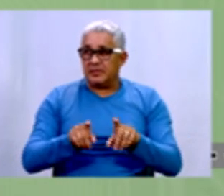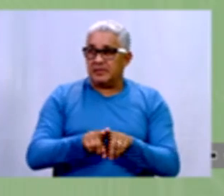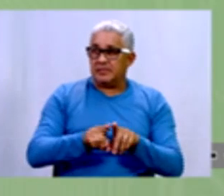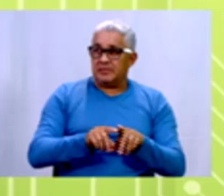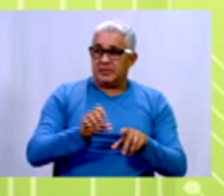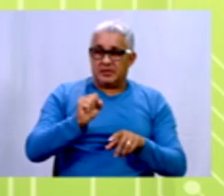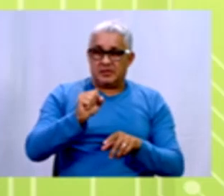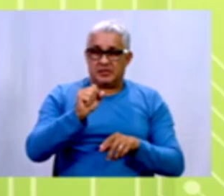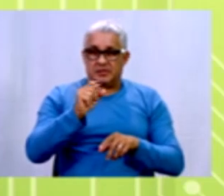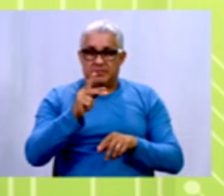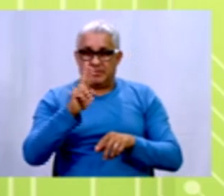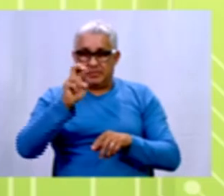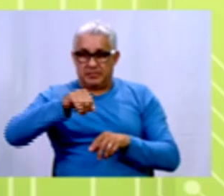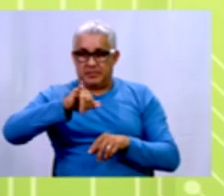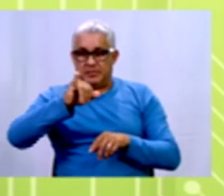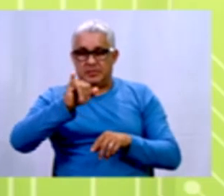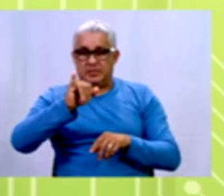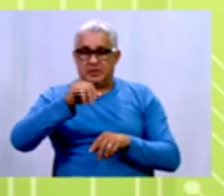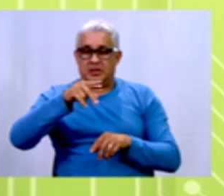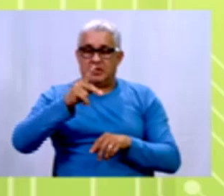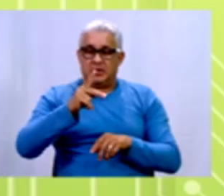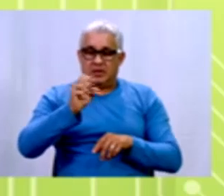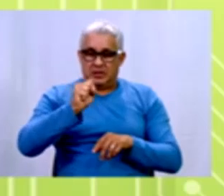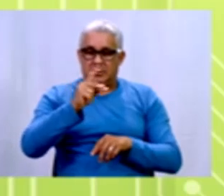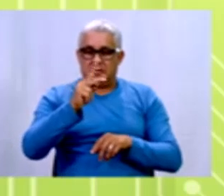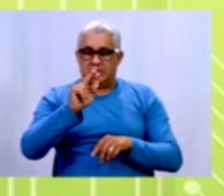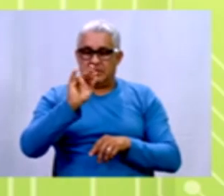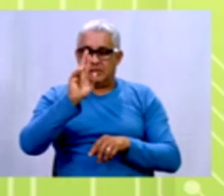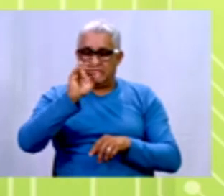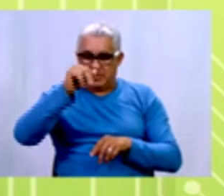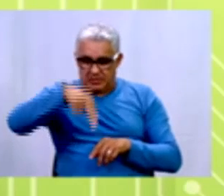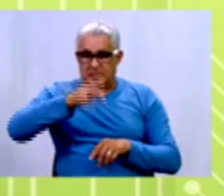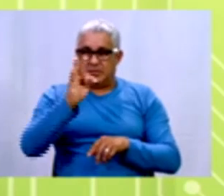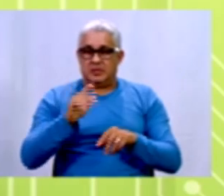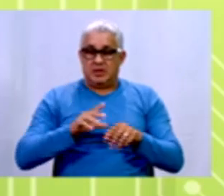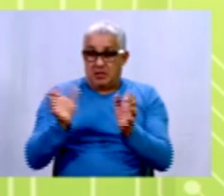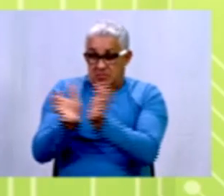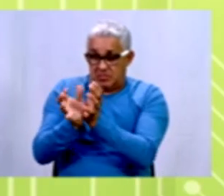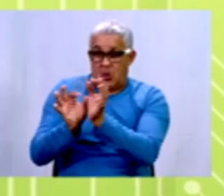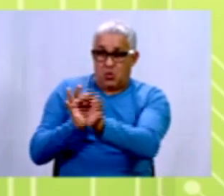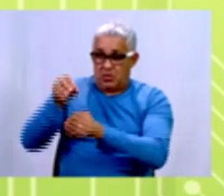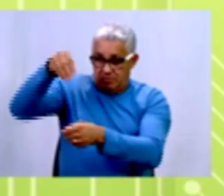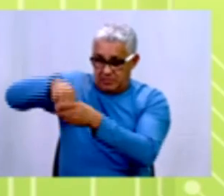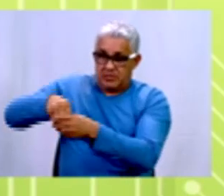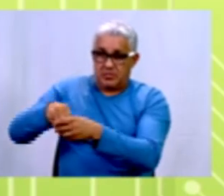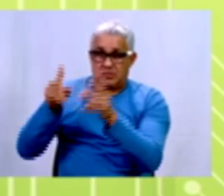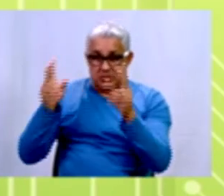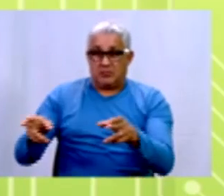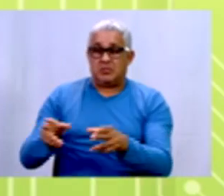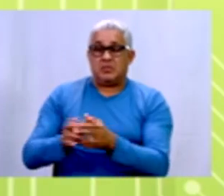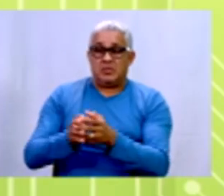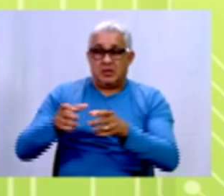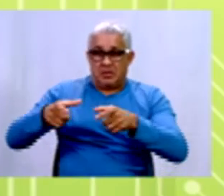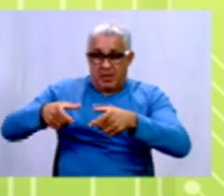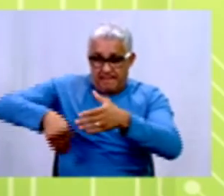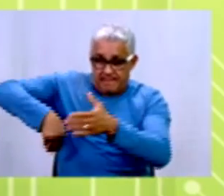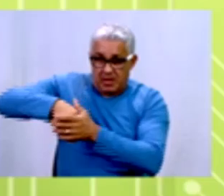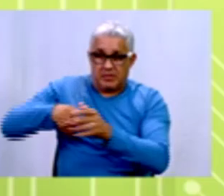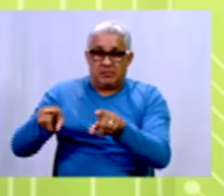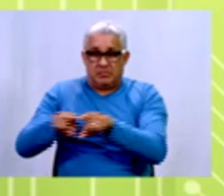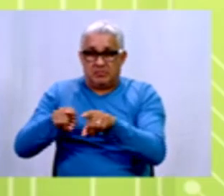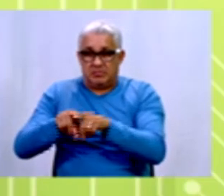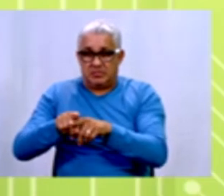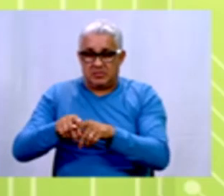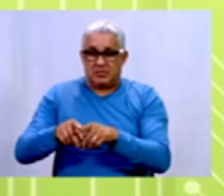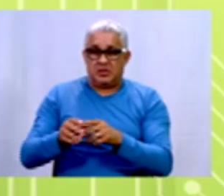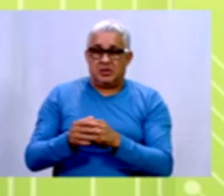eu tinha falado anteriormente, as equipes se auto-organizam como se fosse um time de futebol, buscando um resultado no final